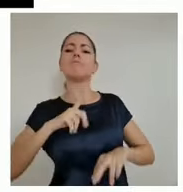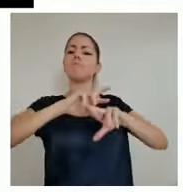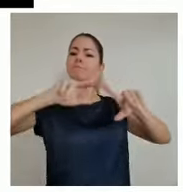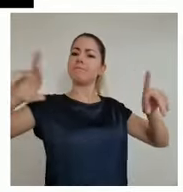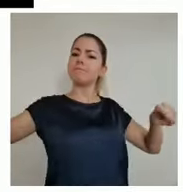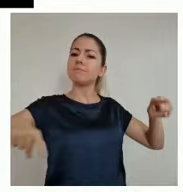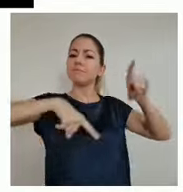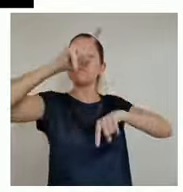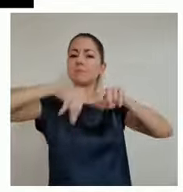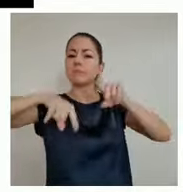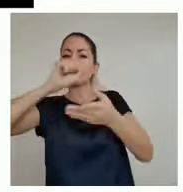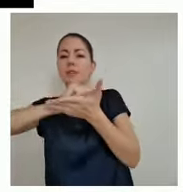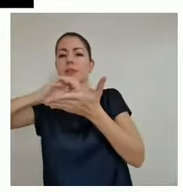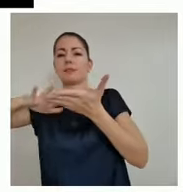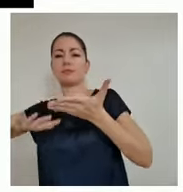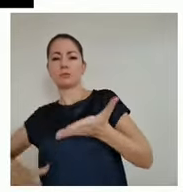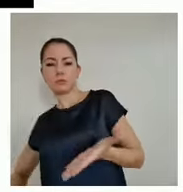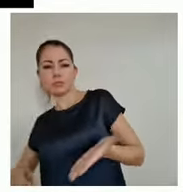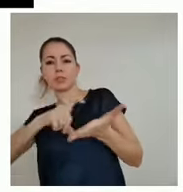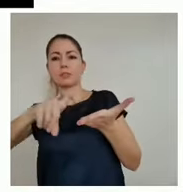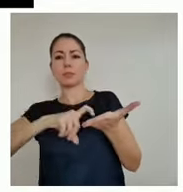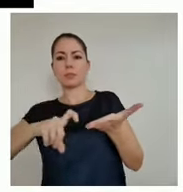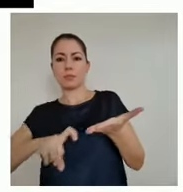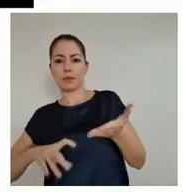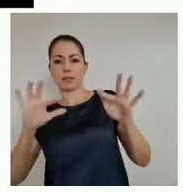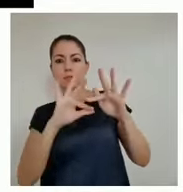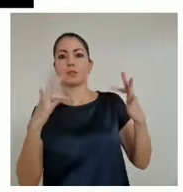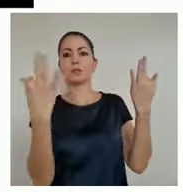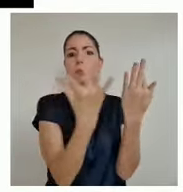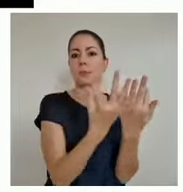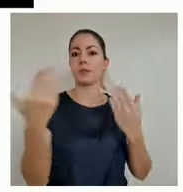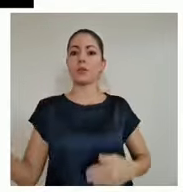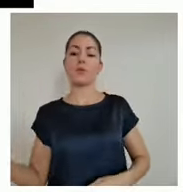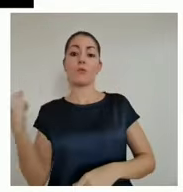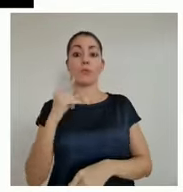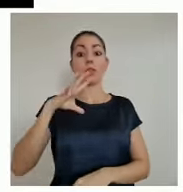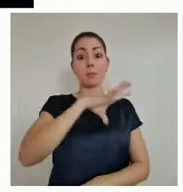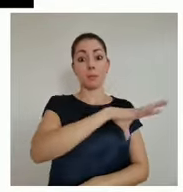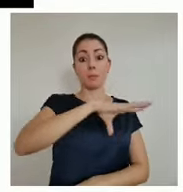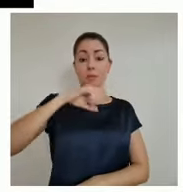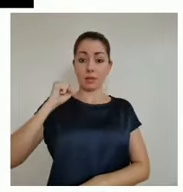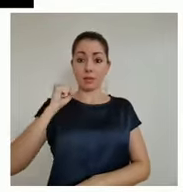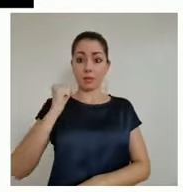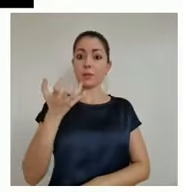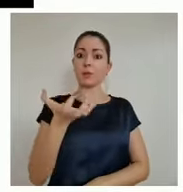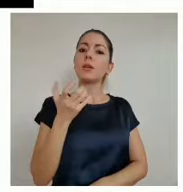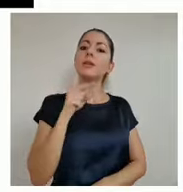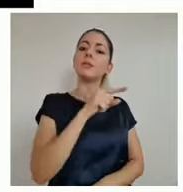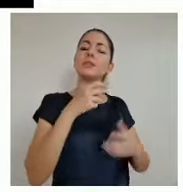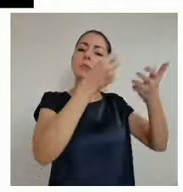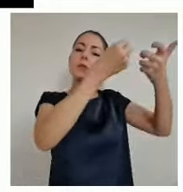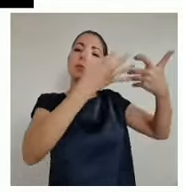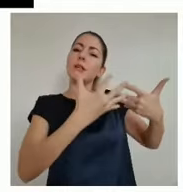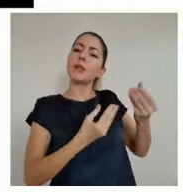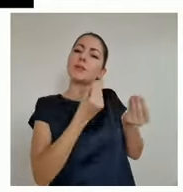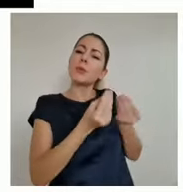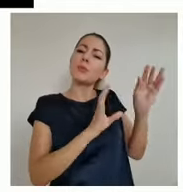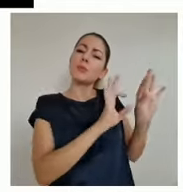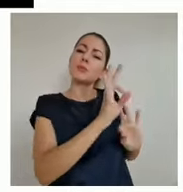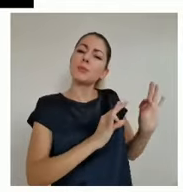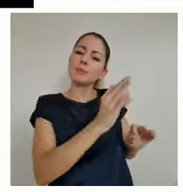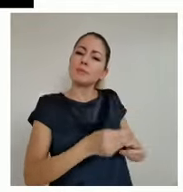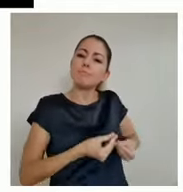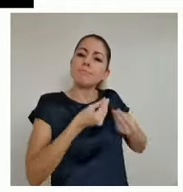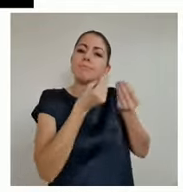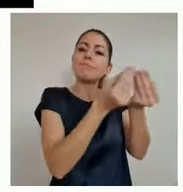impresso, né, que as crianças estão vindo pegar junto com os pais. Eu queria que tu me contasse um pouquinho como é que foi essa organização e como é que está